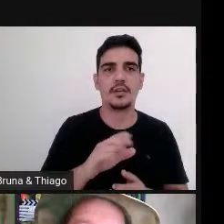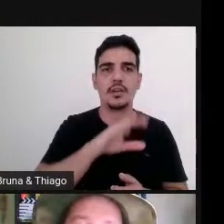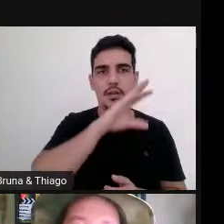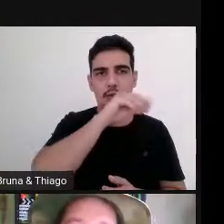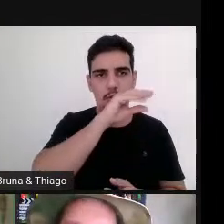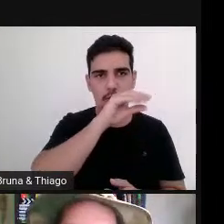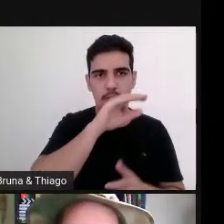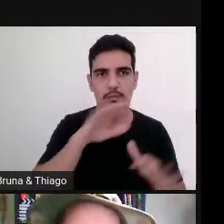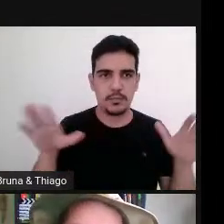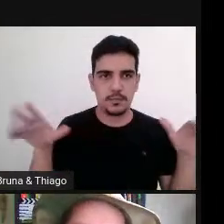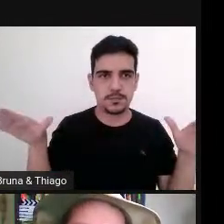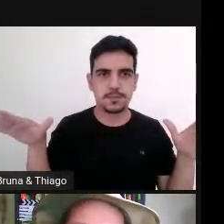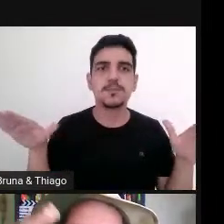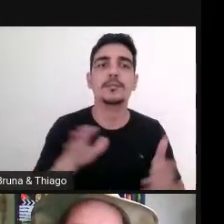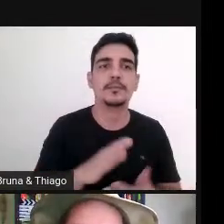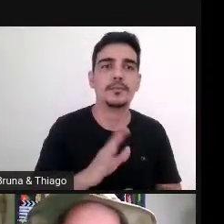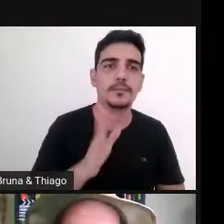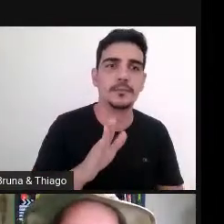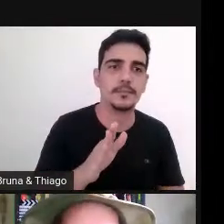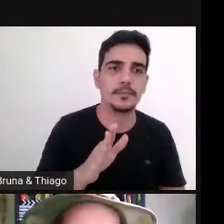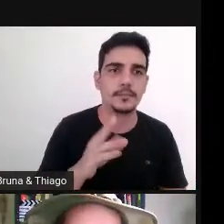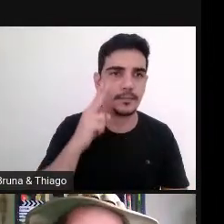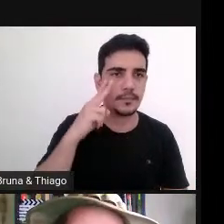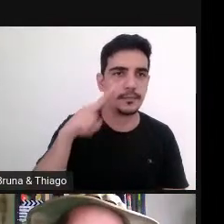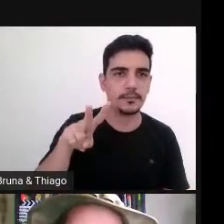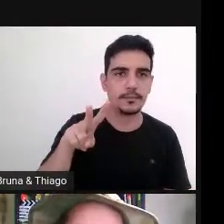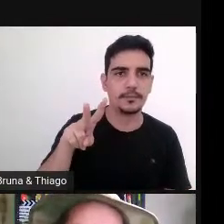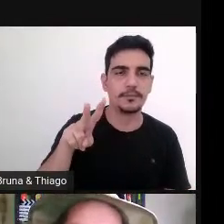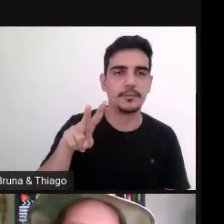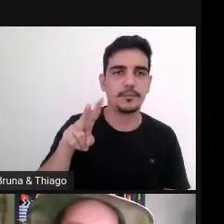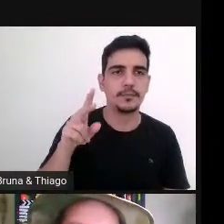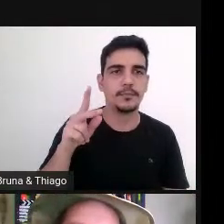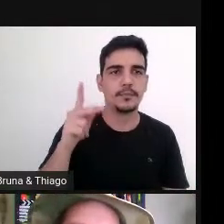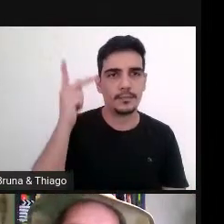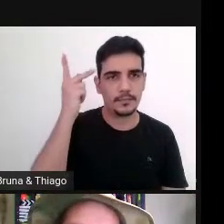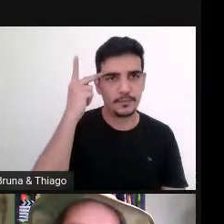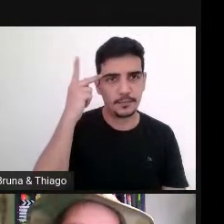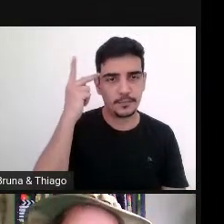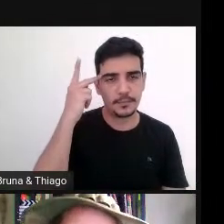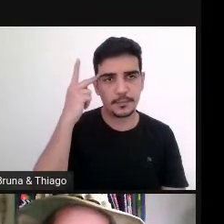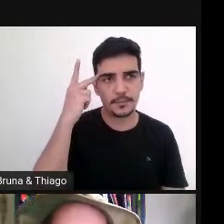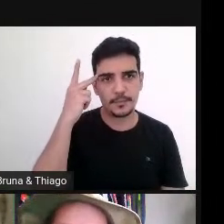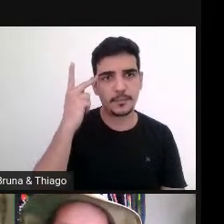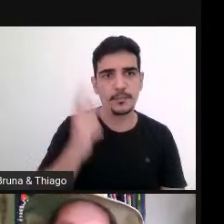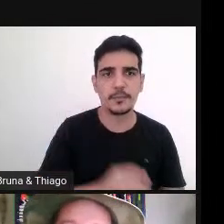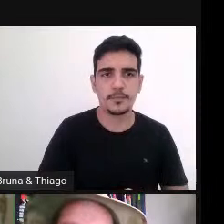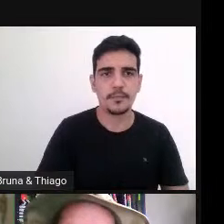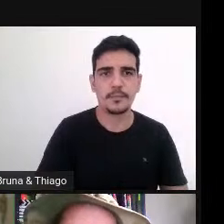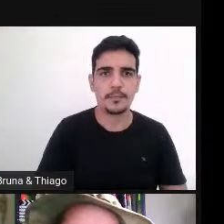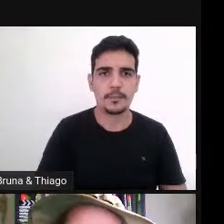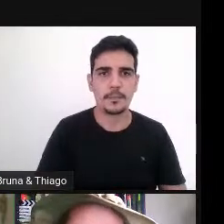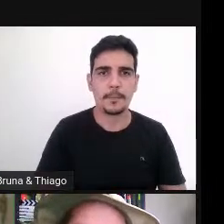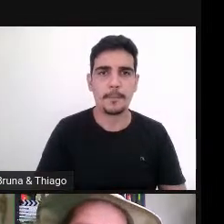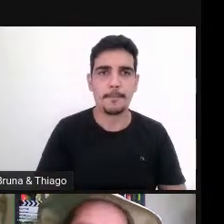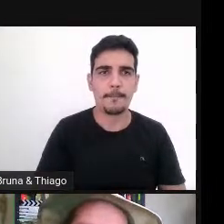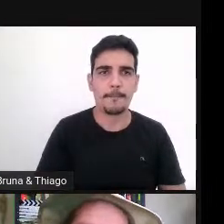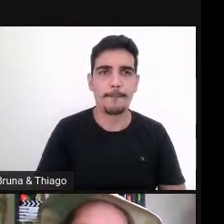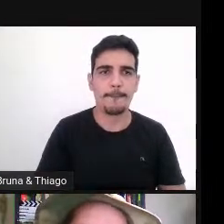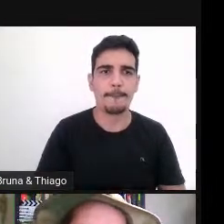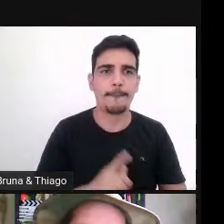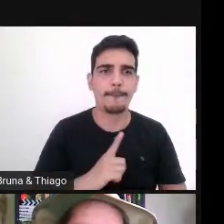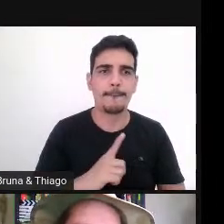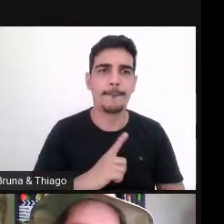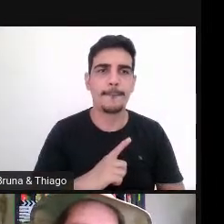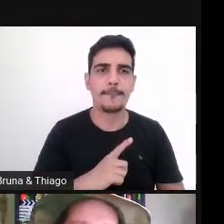Queimada Grande, ilha de Alcatraz, né, tem as ilhas do litoral de São Paulo, tem uma jararaca lá, tem a Botrys Alcatraz, Botrys insulares. Uma delas se